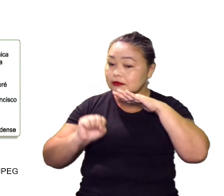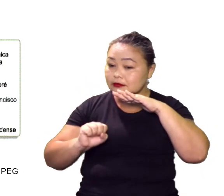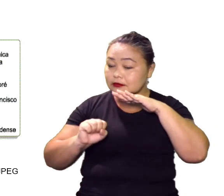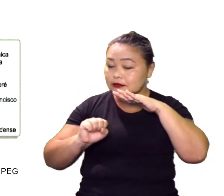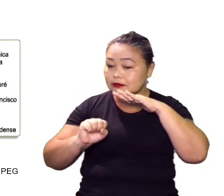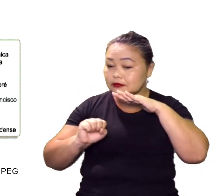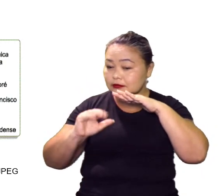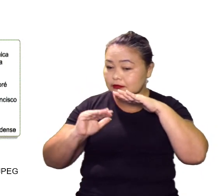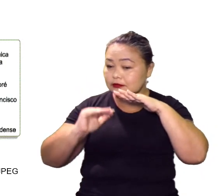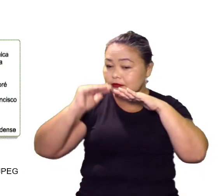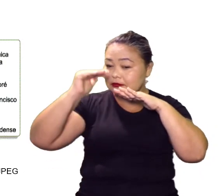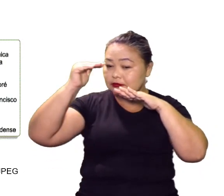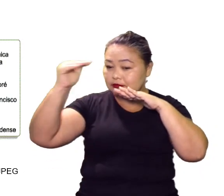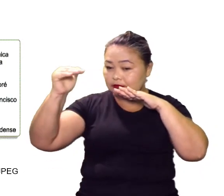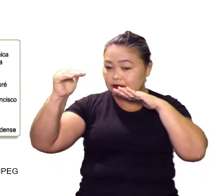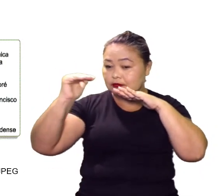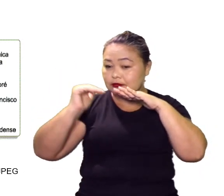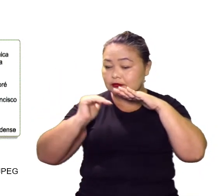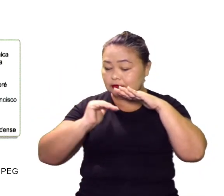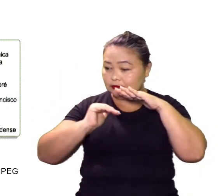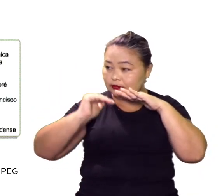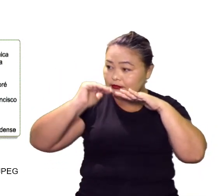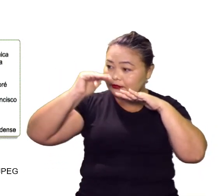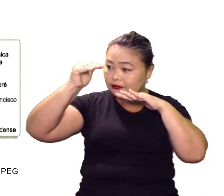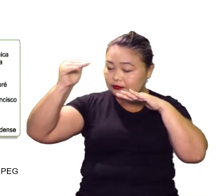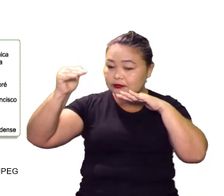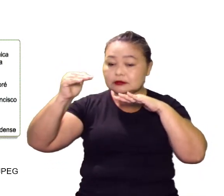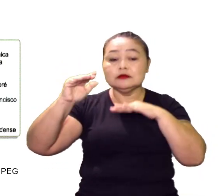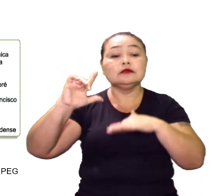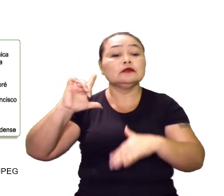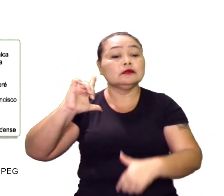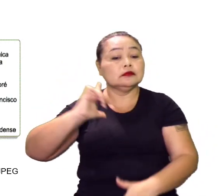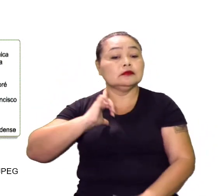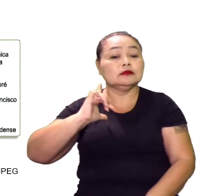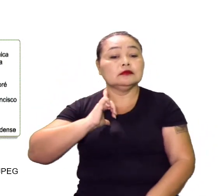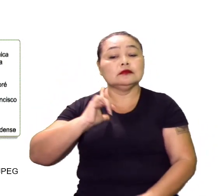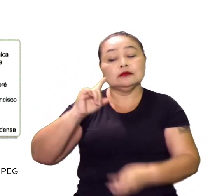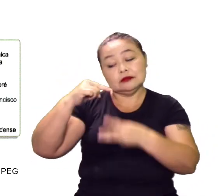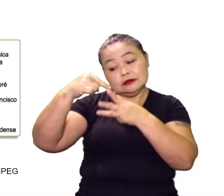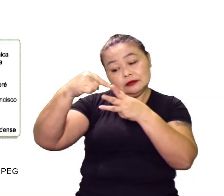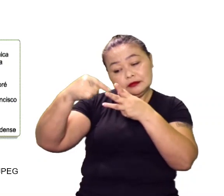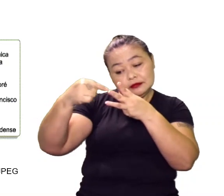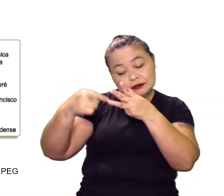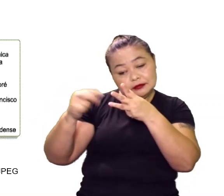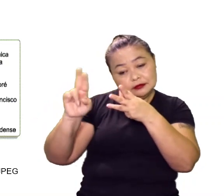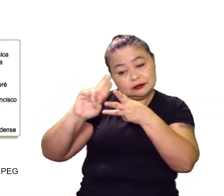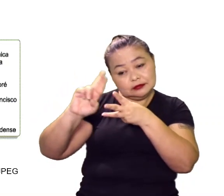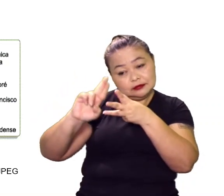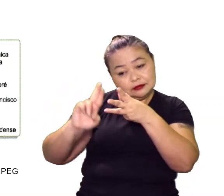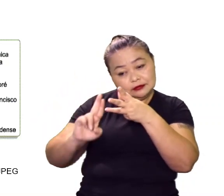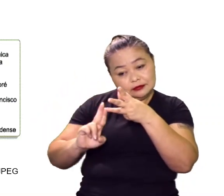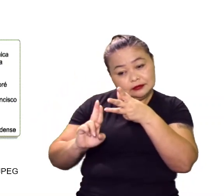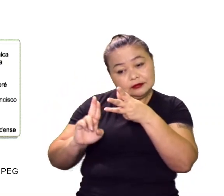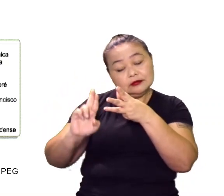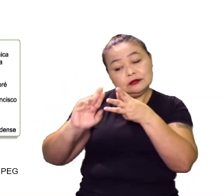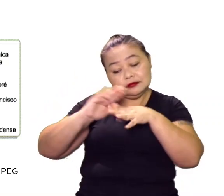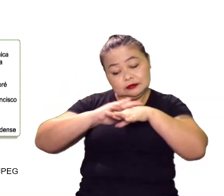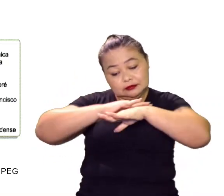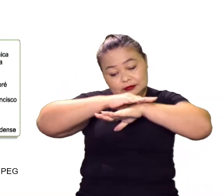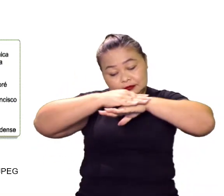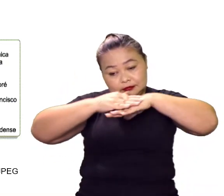que está mais alta. É isso? Perfeito. Então, a gente tem as 3 classificações de